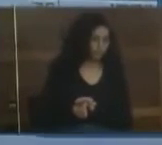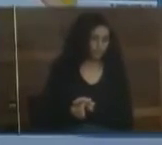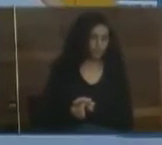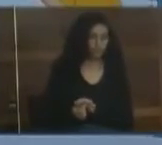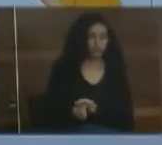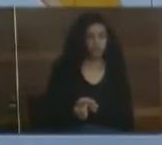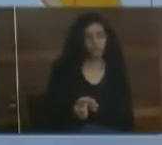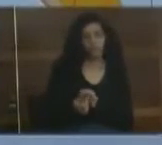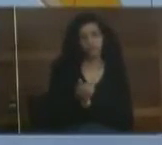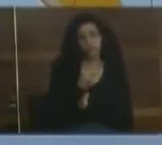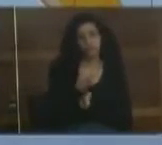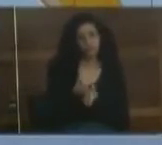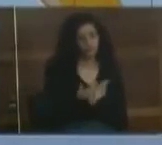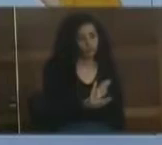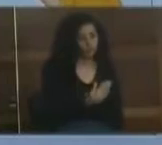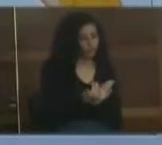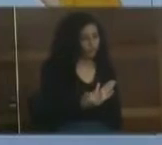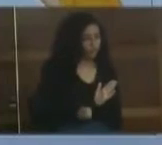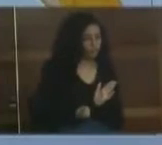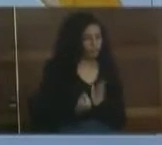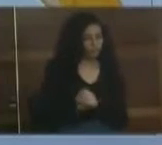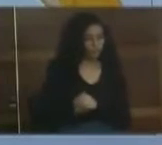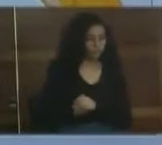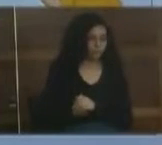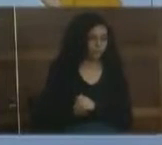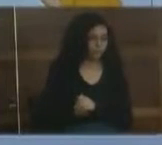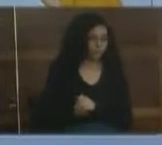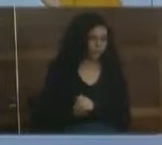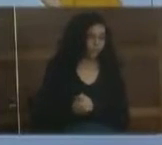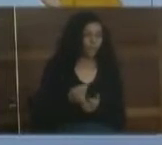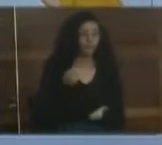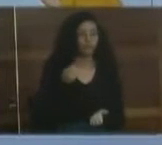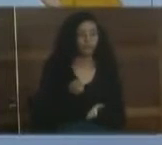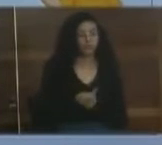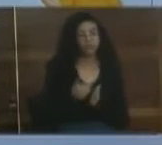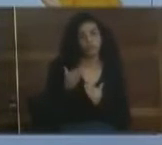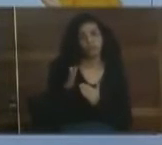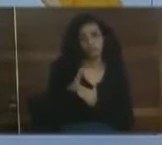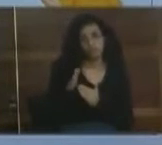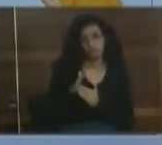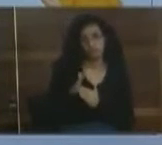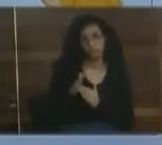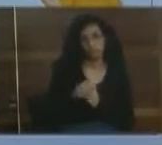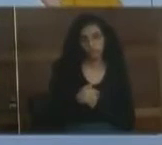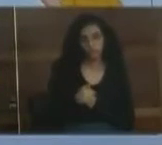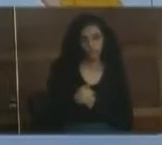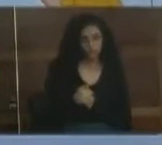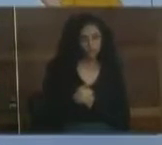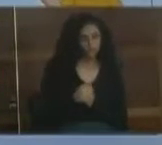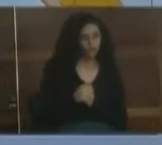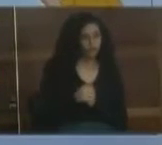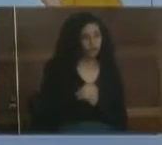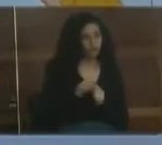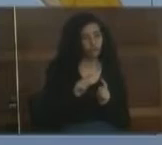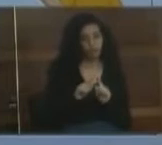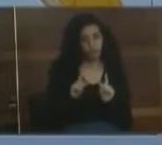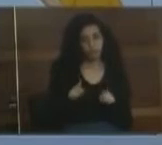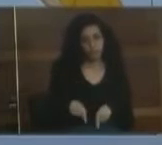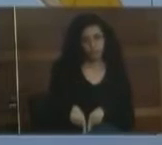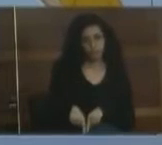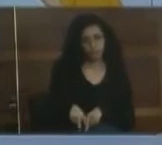a página 26 o cumprimento dos limites despesa com pessoal